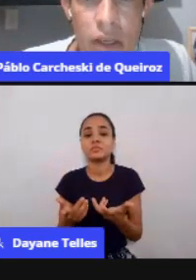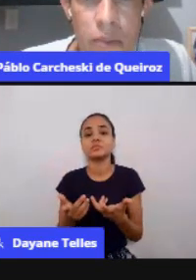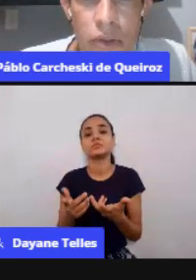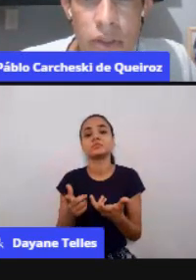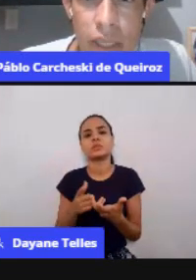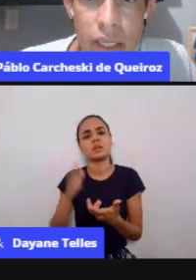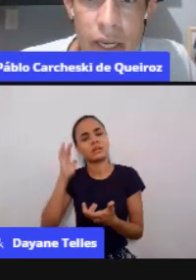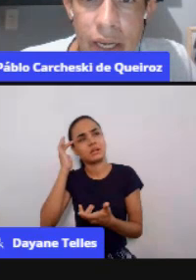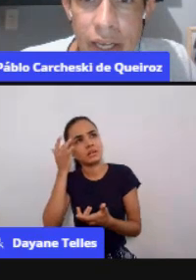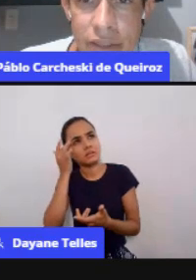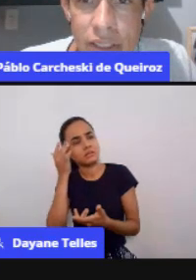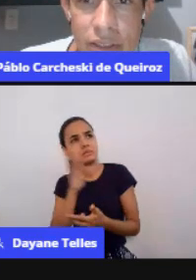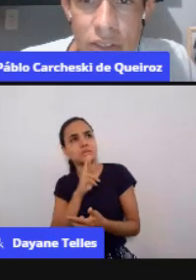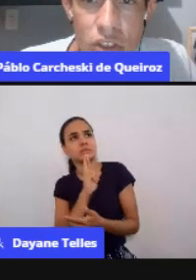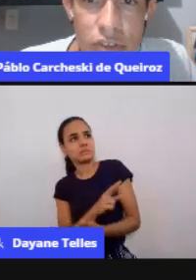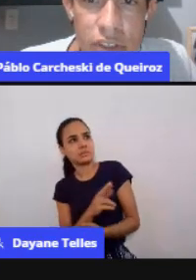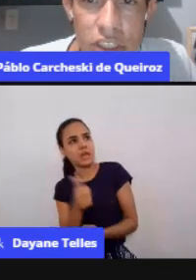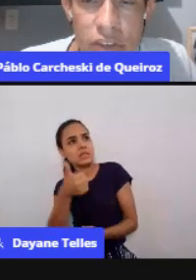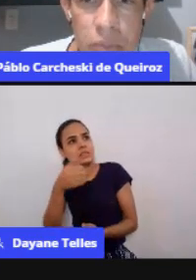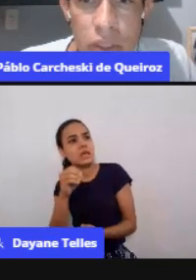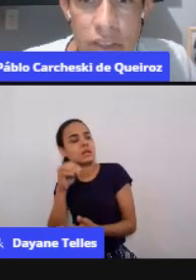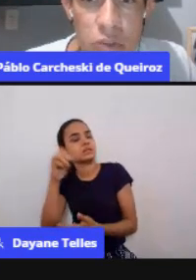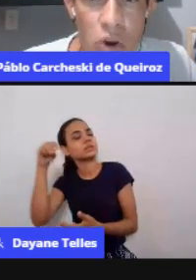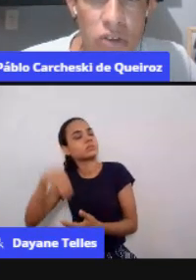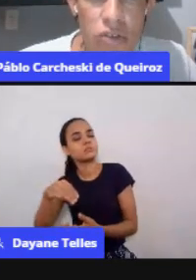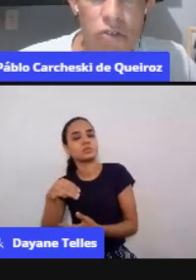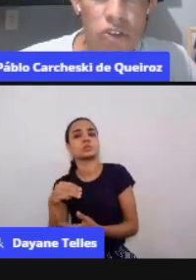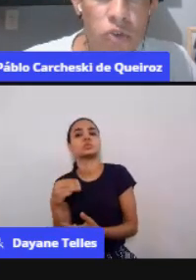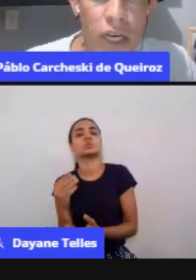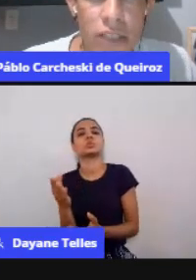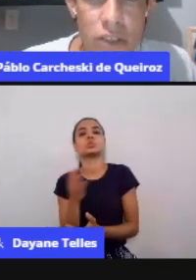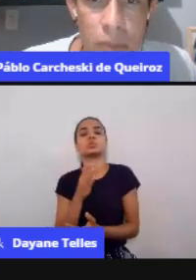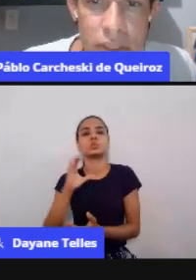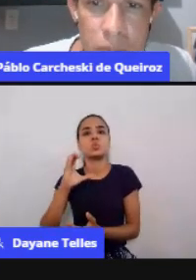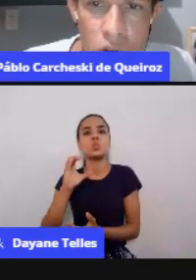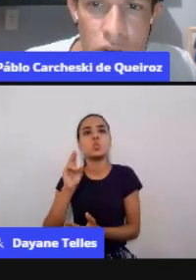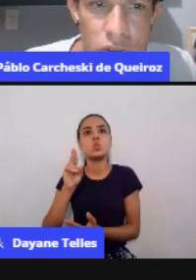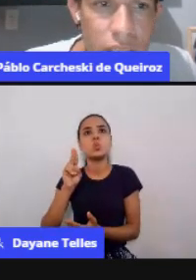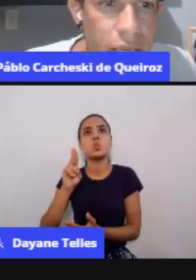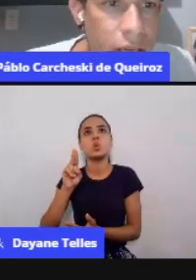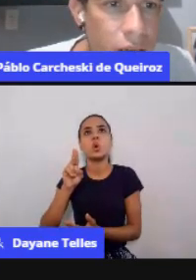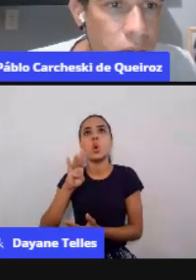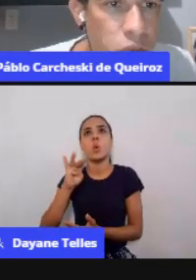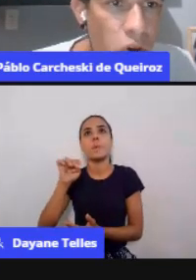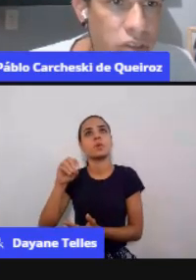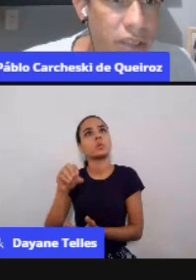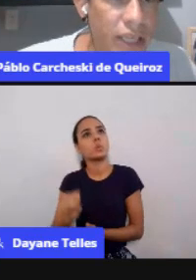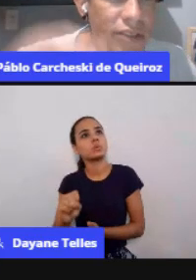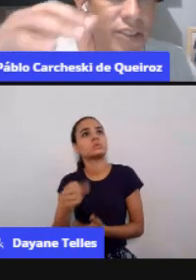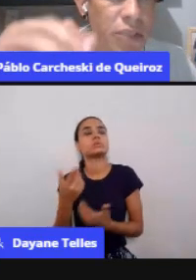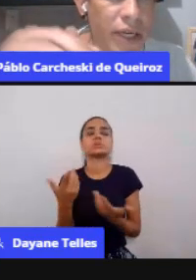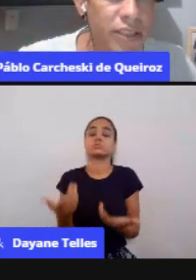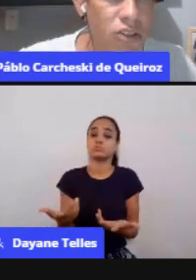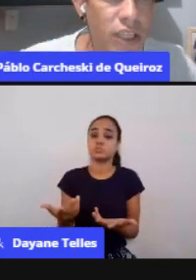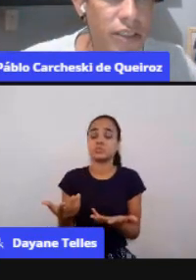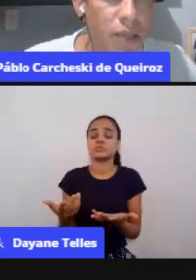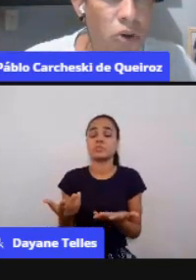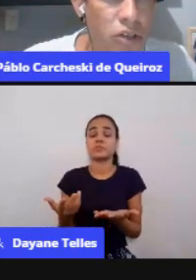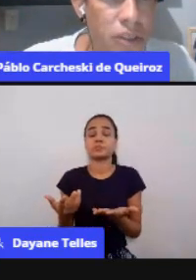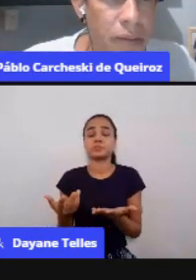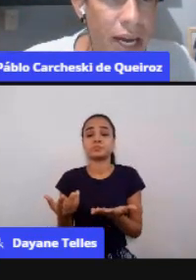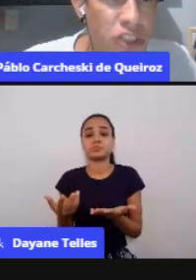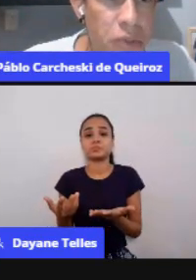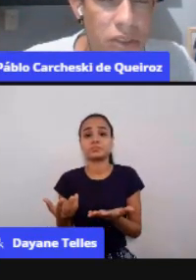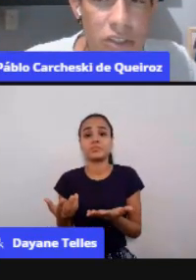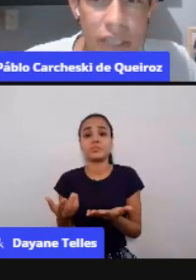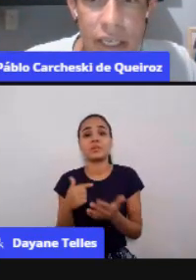Então, daí essa questão dos não visíveis, e porque esses blocos estão flutuando, então para esse bloco, né, para os blocos estarem em cima, quer dizer que eu tenho que ter